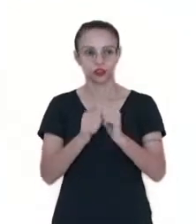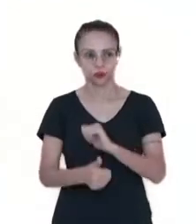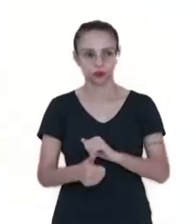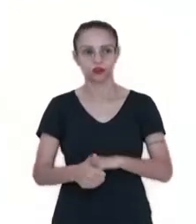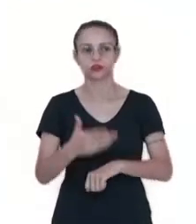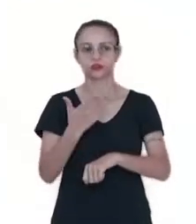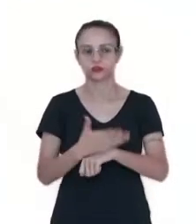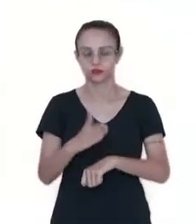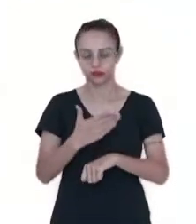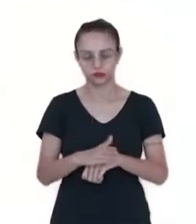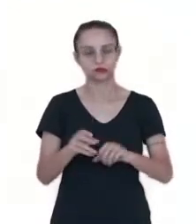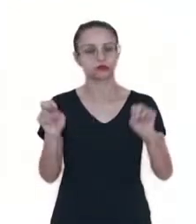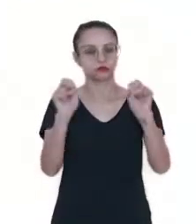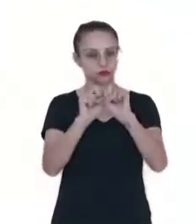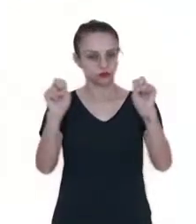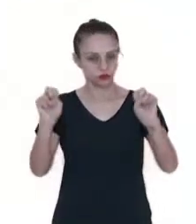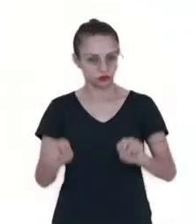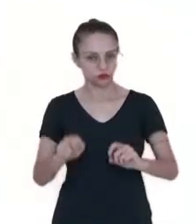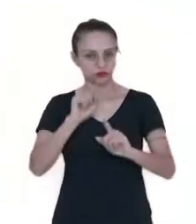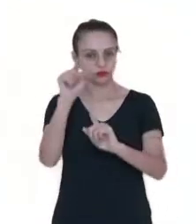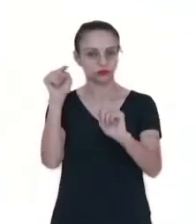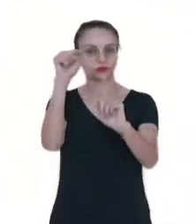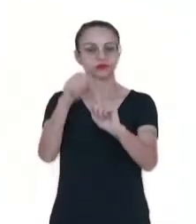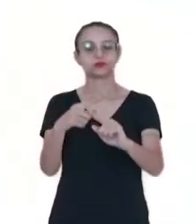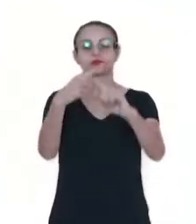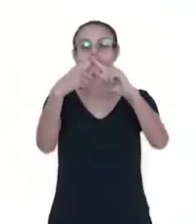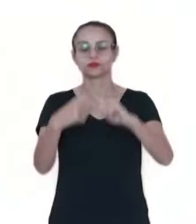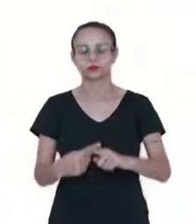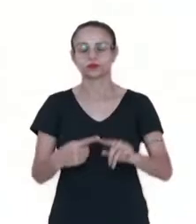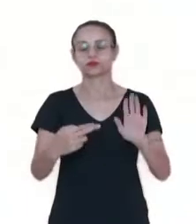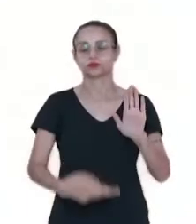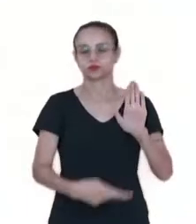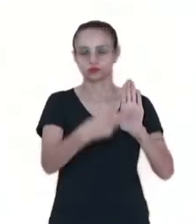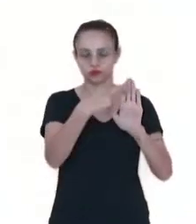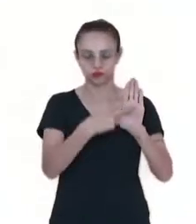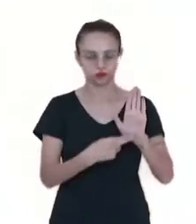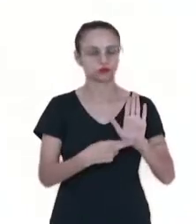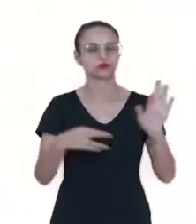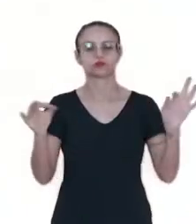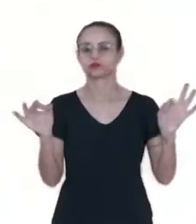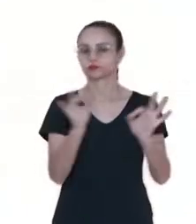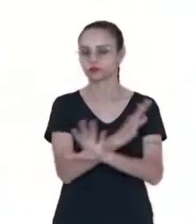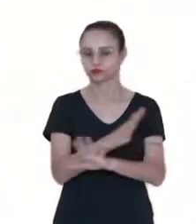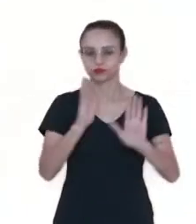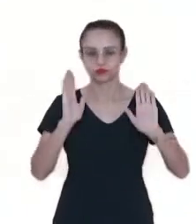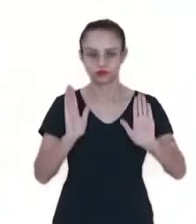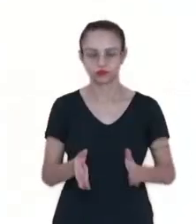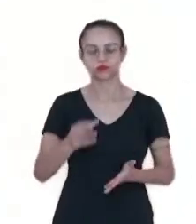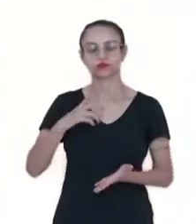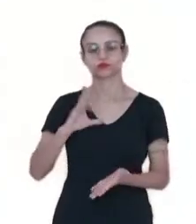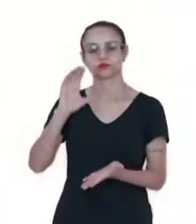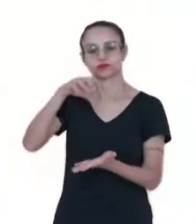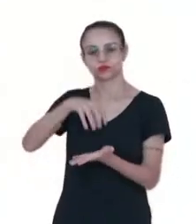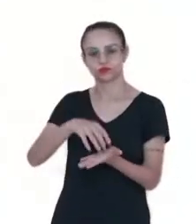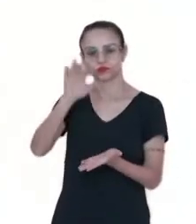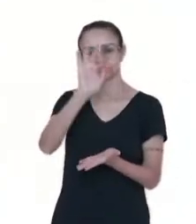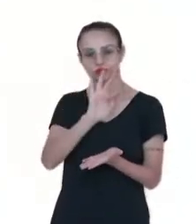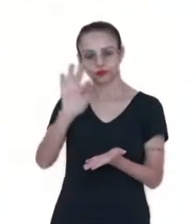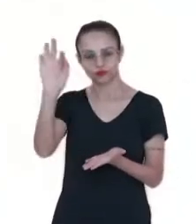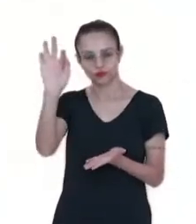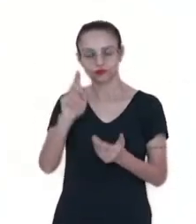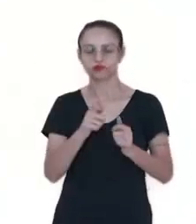atividades sistematizadas com fins competitivos. Regras pré-definidas, instituições reguladoras como federações